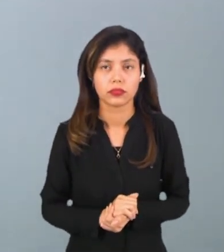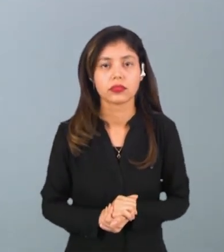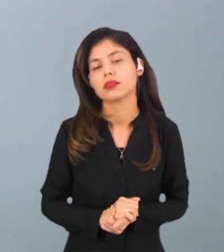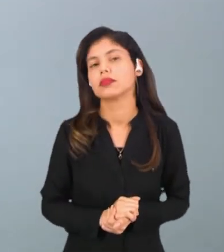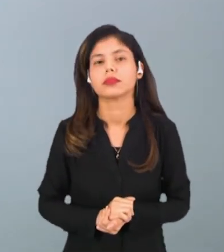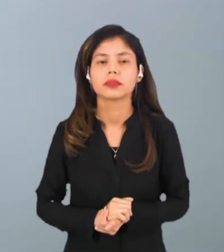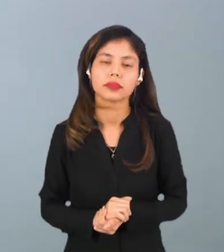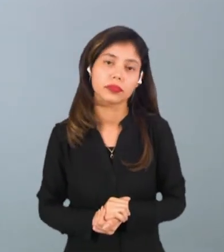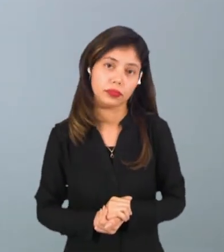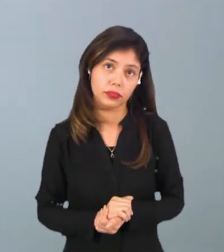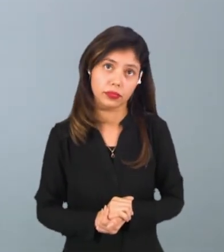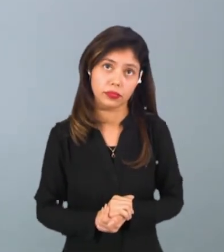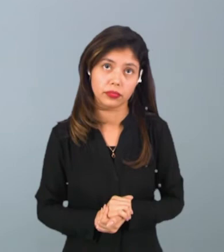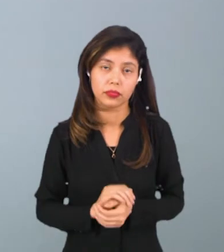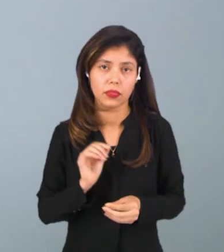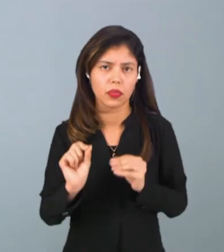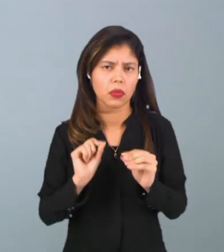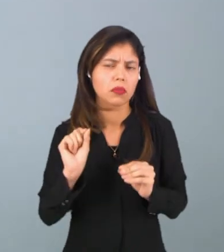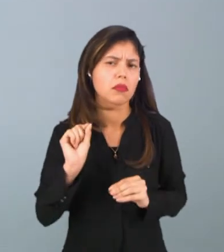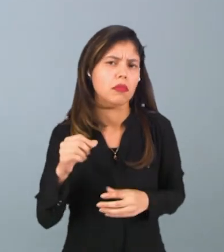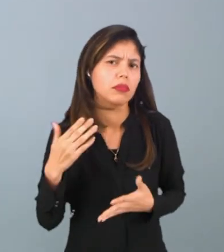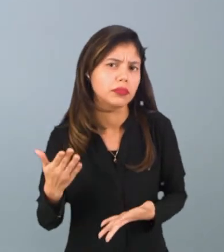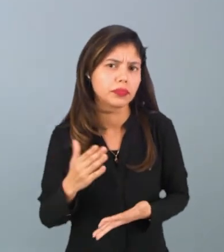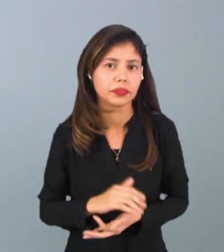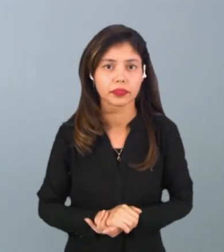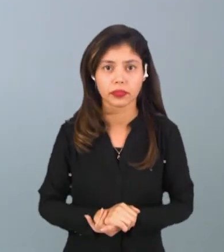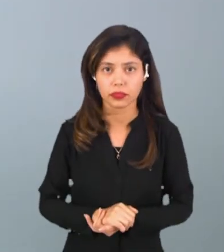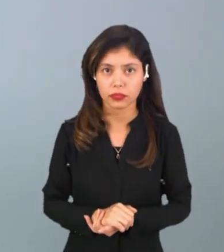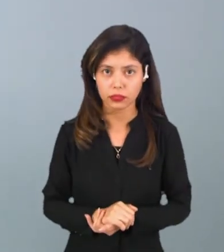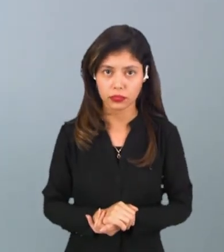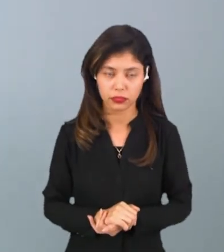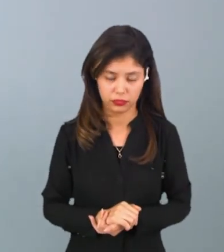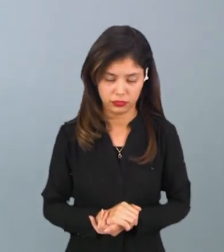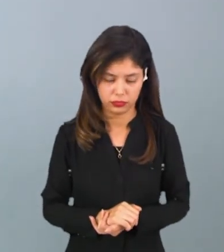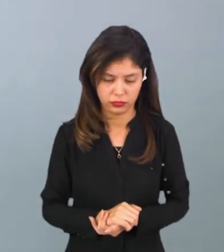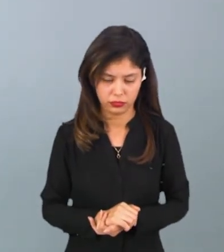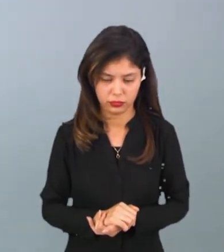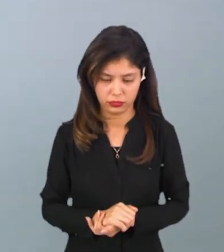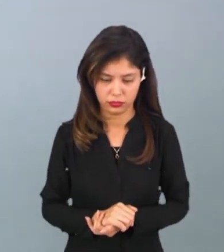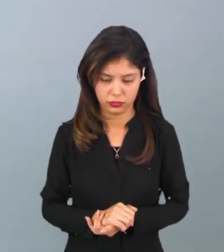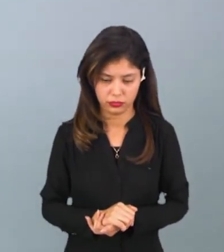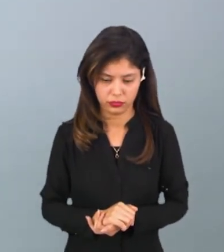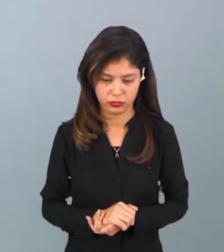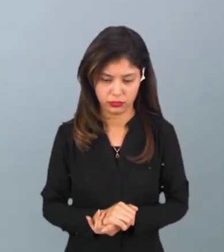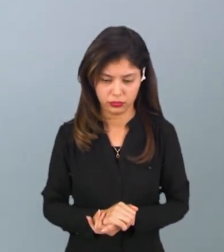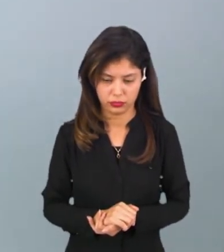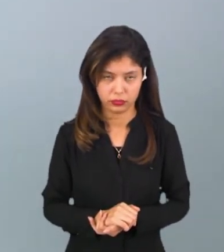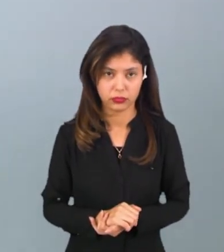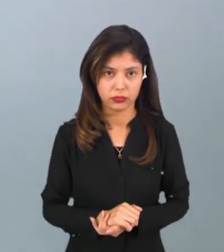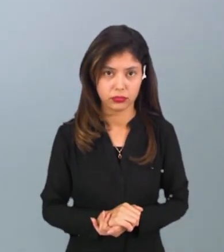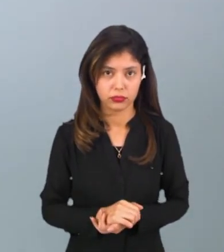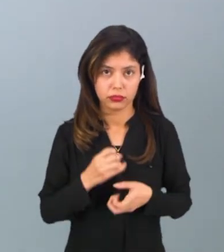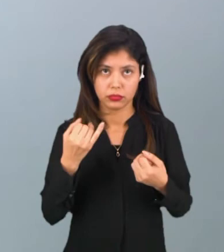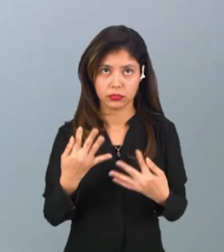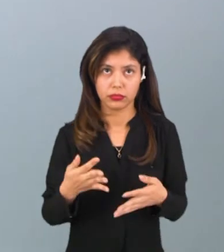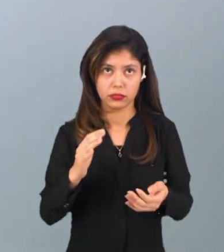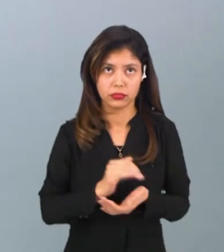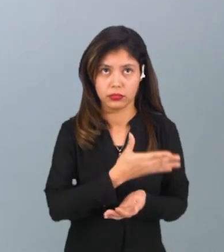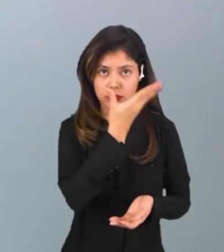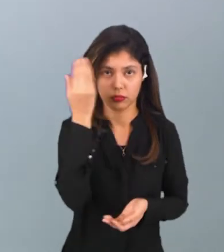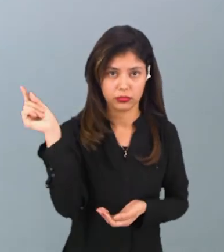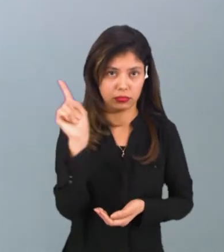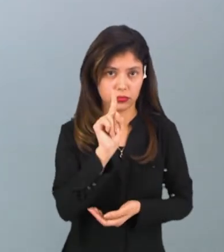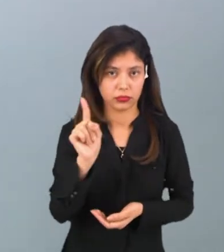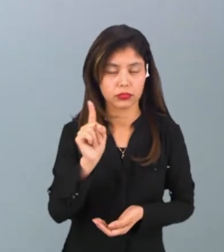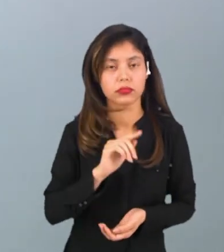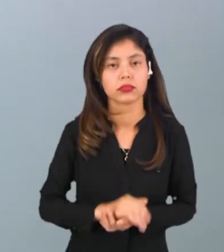autobiografia e como e por meio de quê, tá? E as biografias anteriormente citadas. Não se esqueçam de